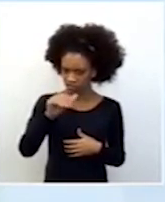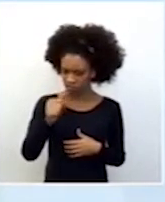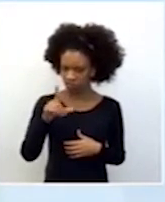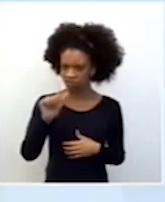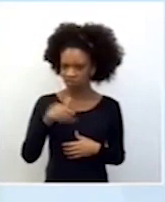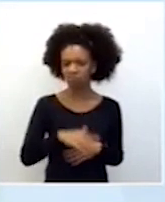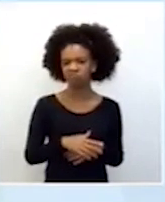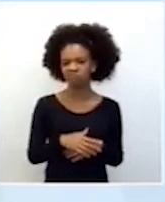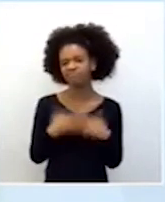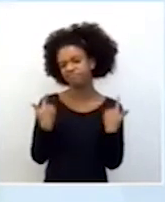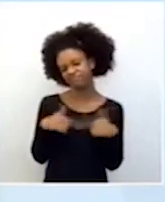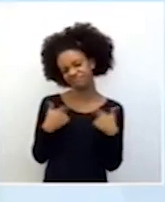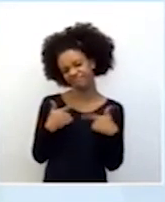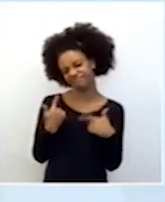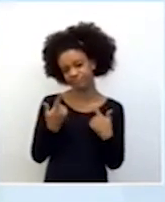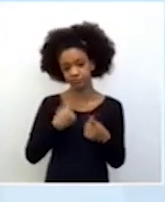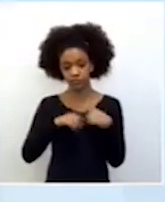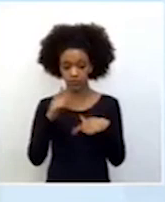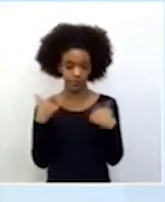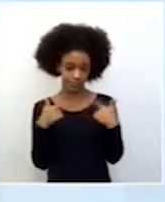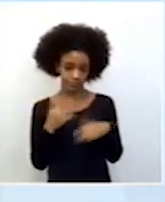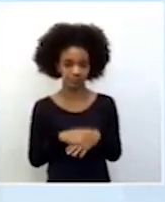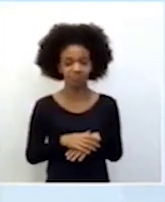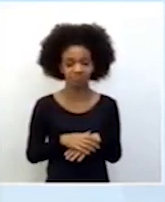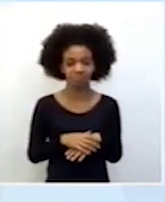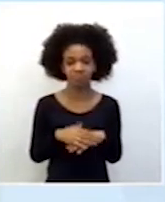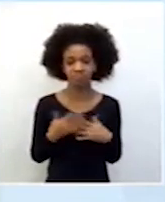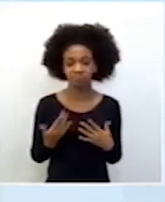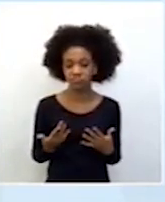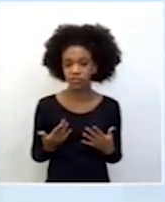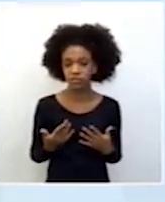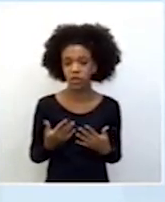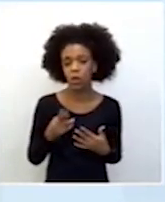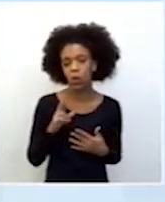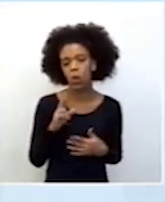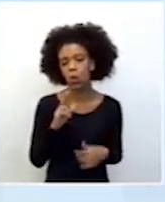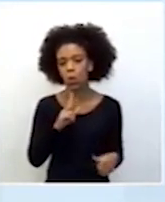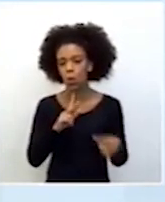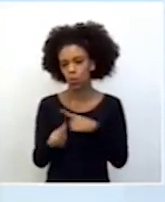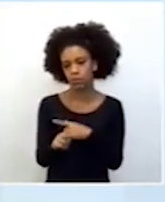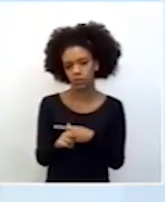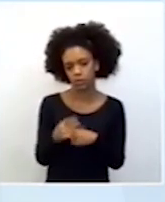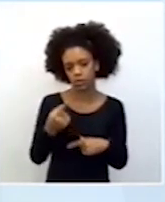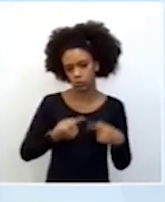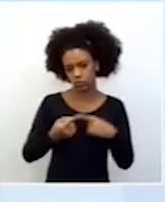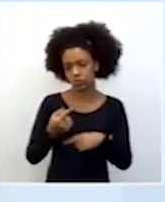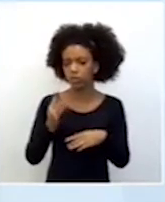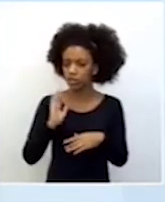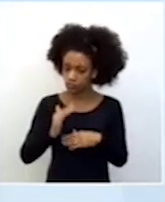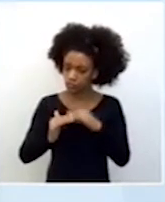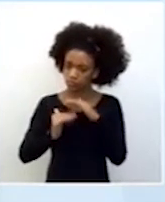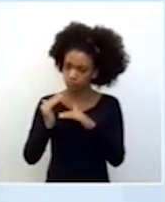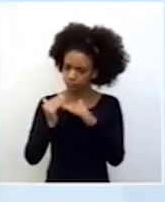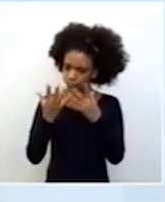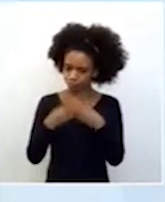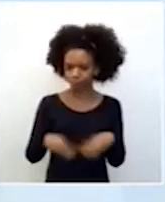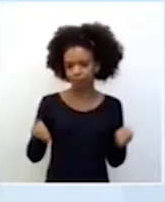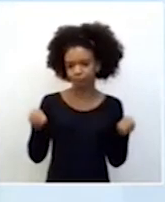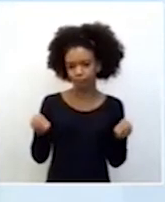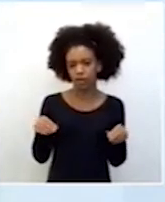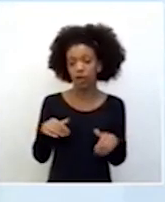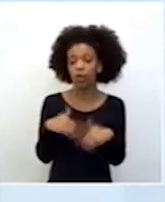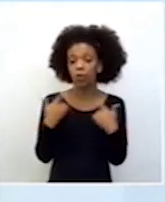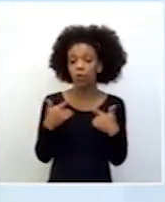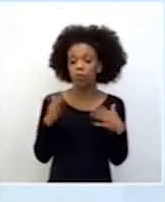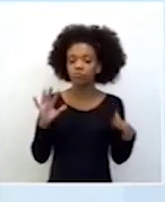tornar cômico, engraçado. Trata-se de uma ruptura do discurso que já foi construído. O riso está associado